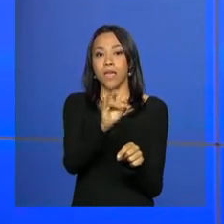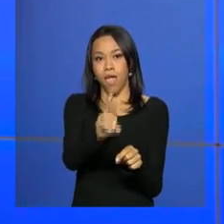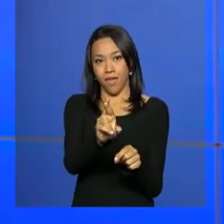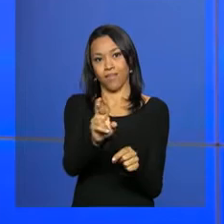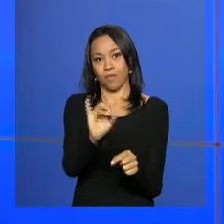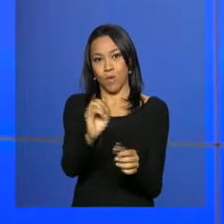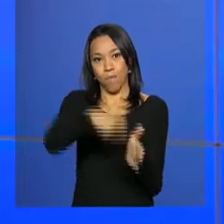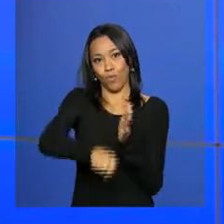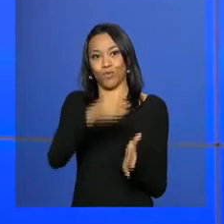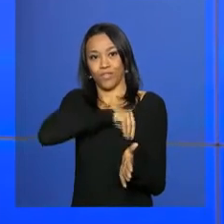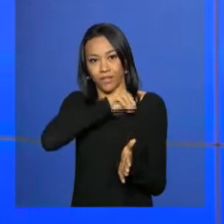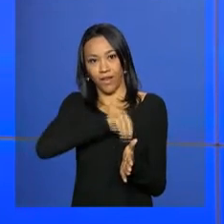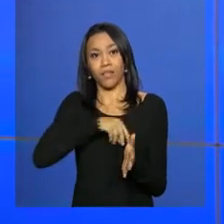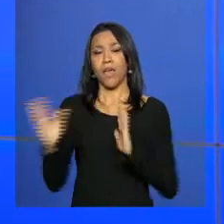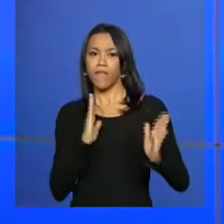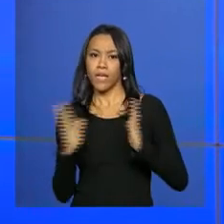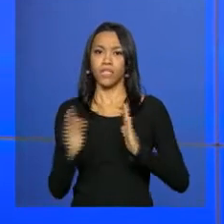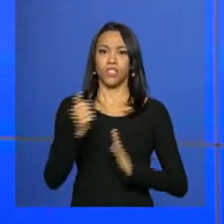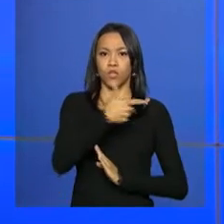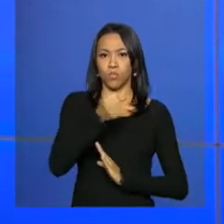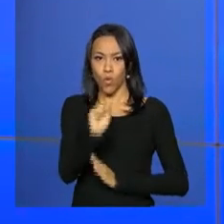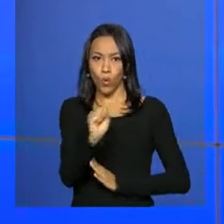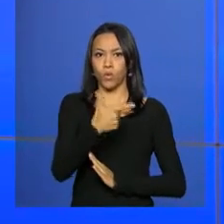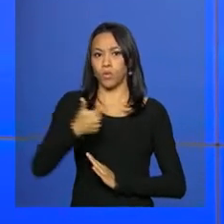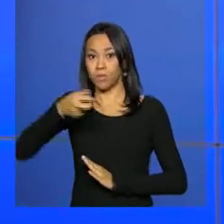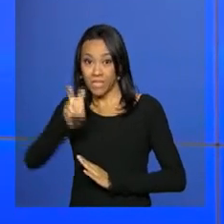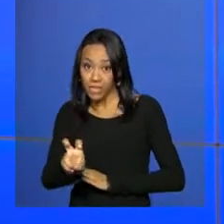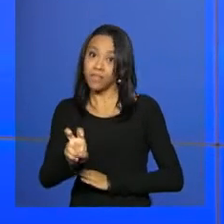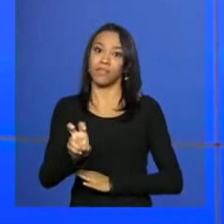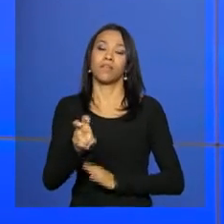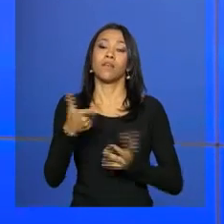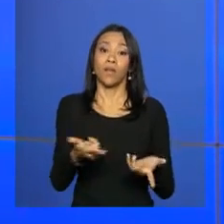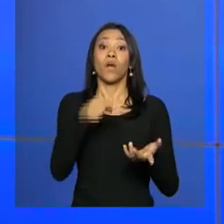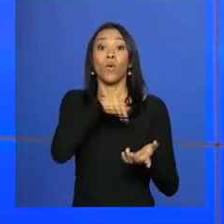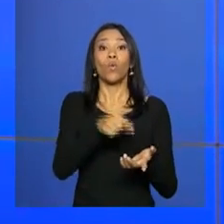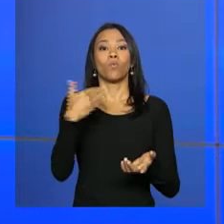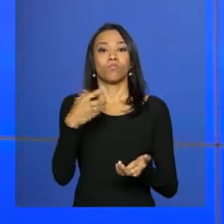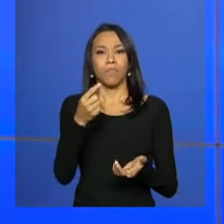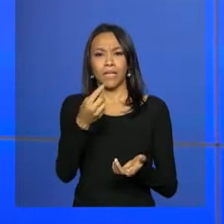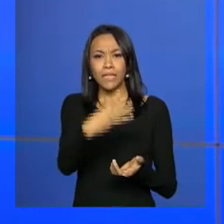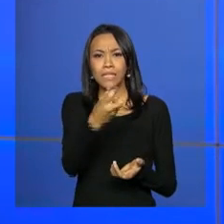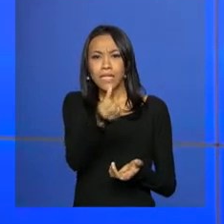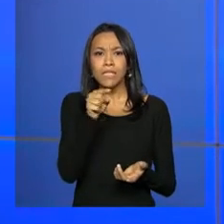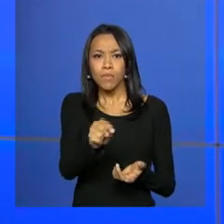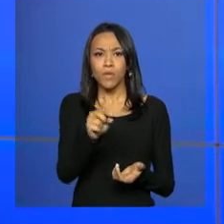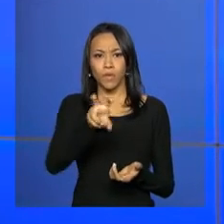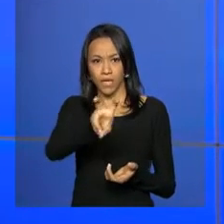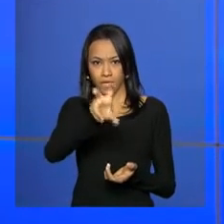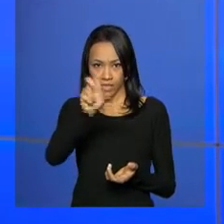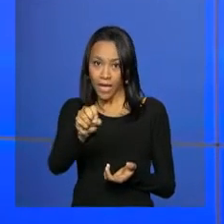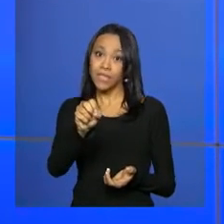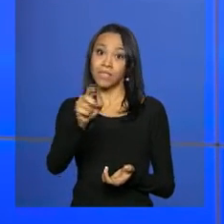física referentes aos exercícios de 2008 a 2015 o crédito bancário para 36 mil 510